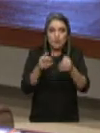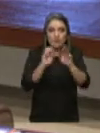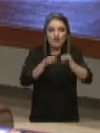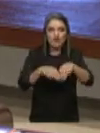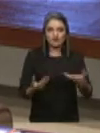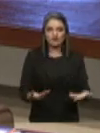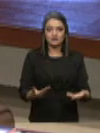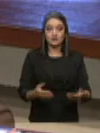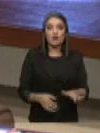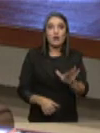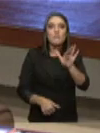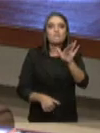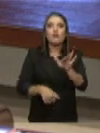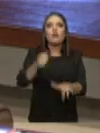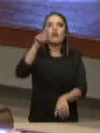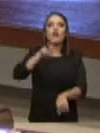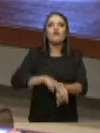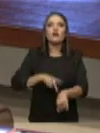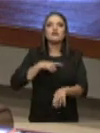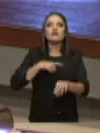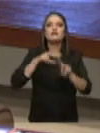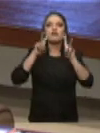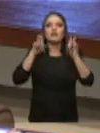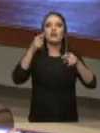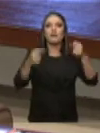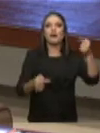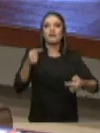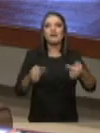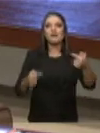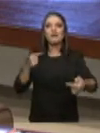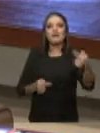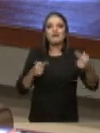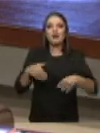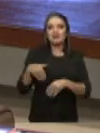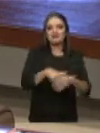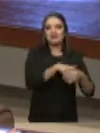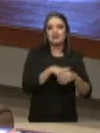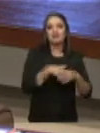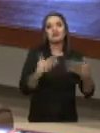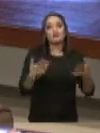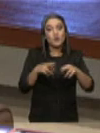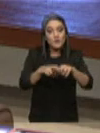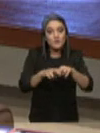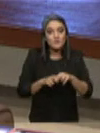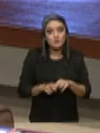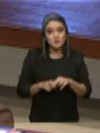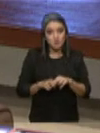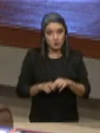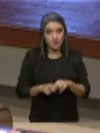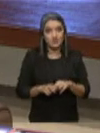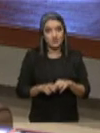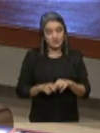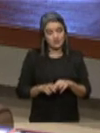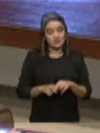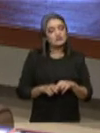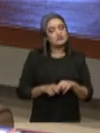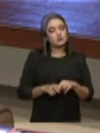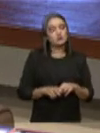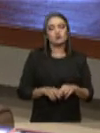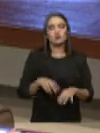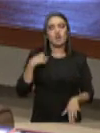se debateu esse tema. Daí, no meu modo de ver, com a devida vênia, o acerto do voto do